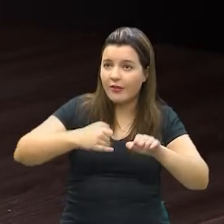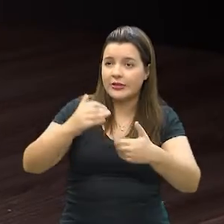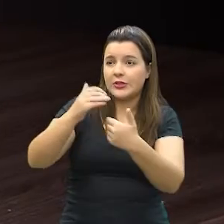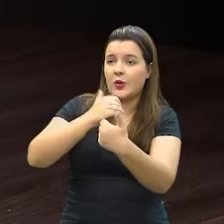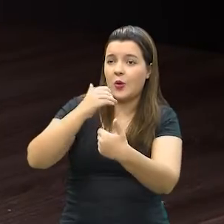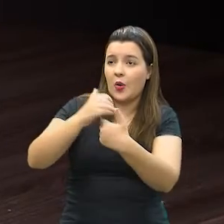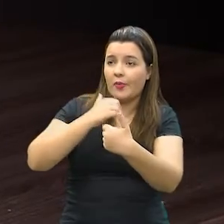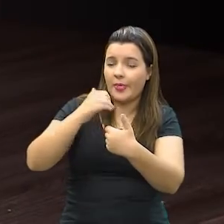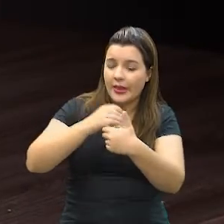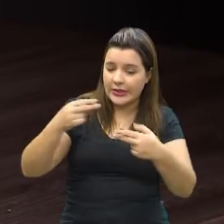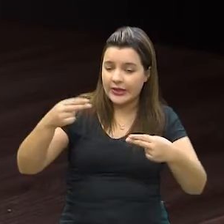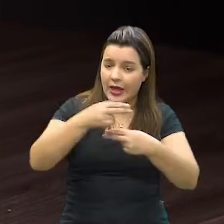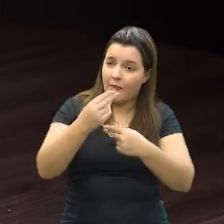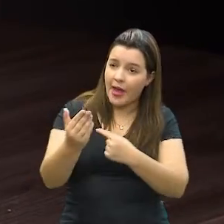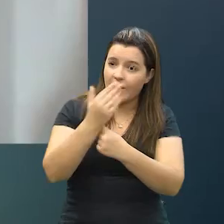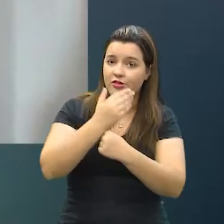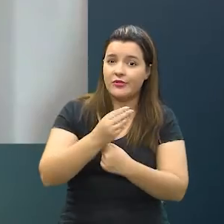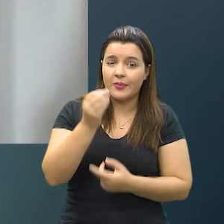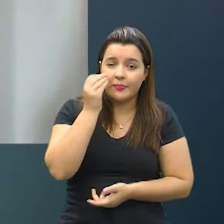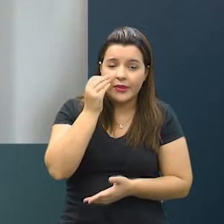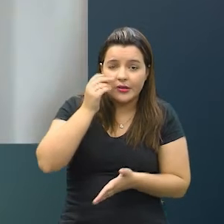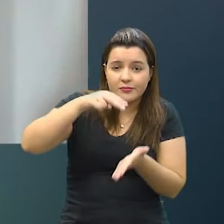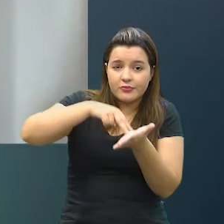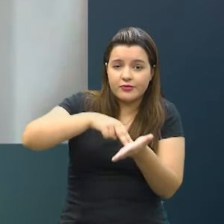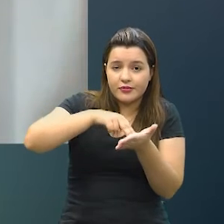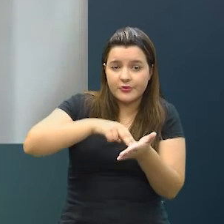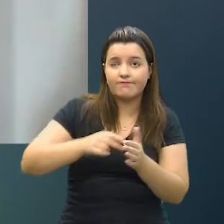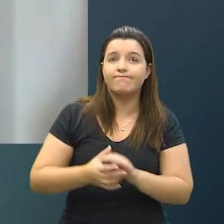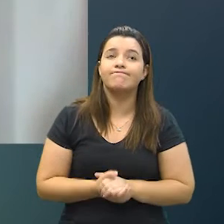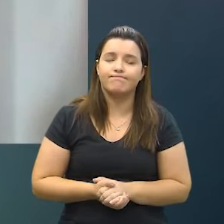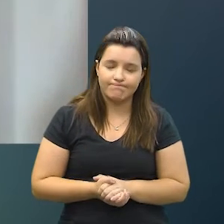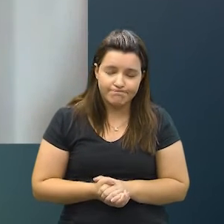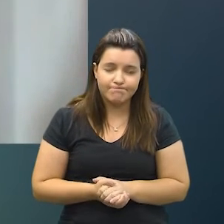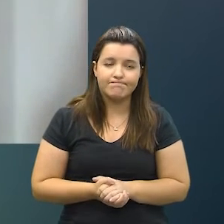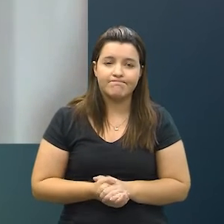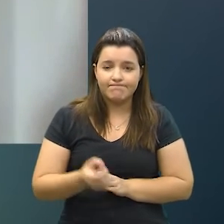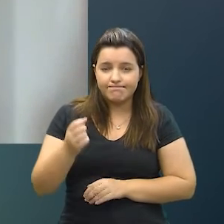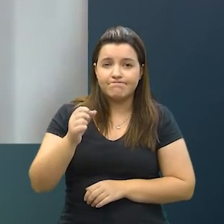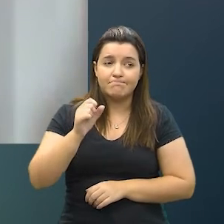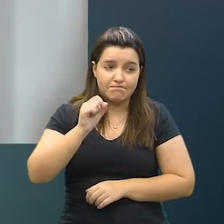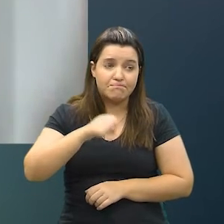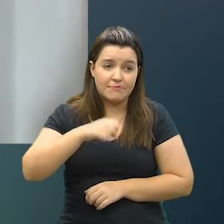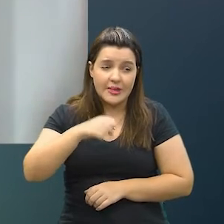manter vivo na pandemia? Olha, sim, né? Porque